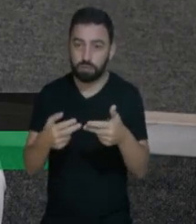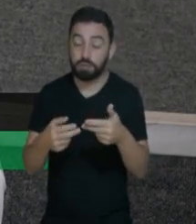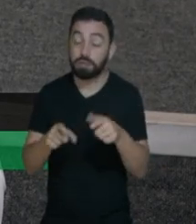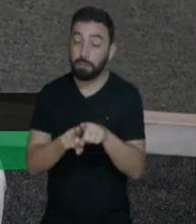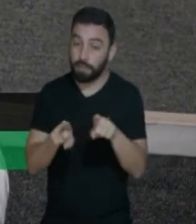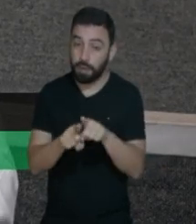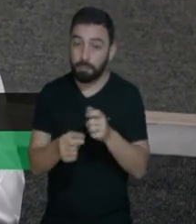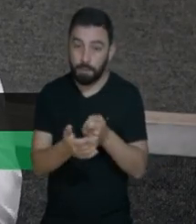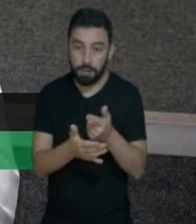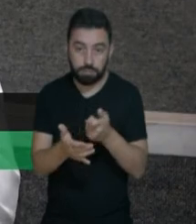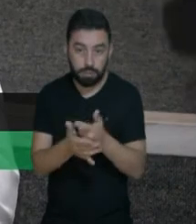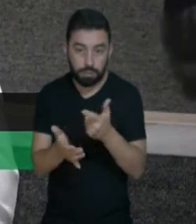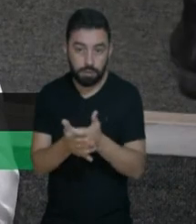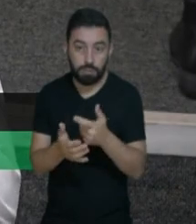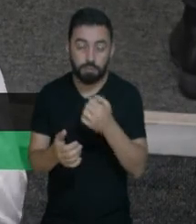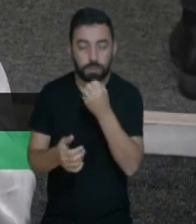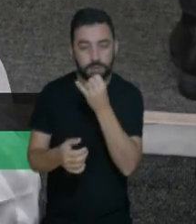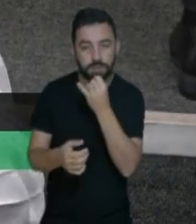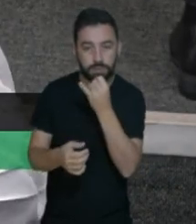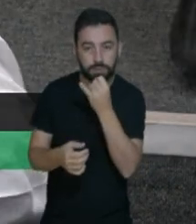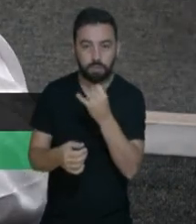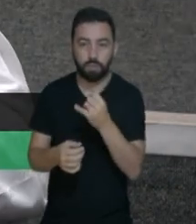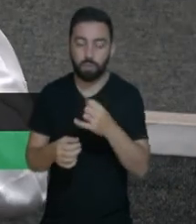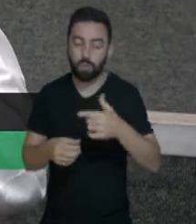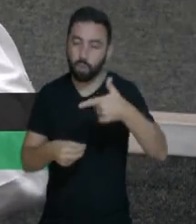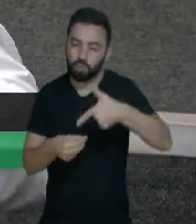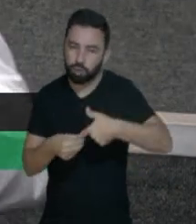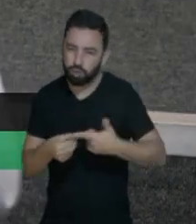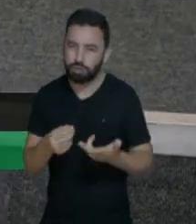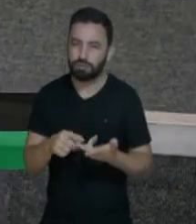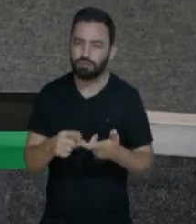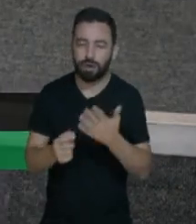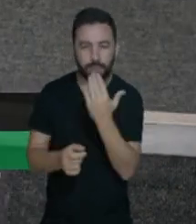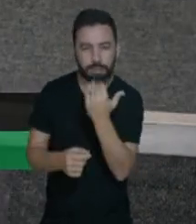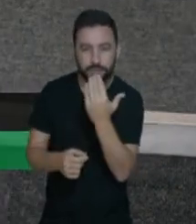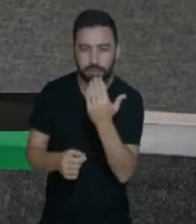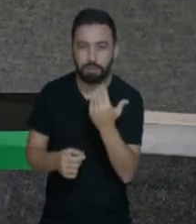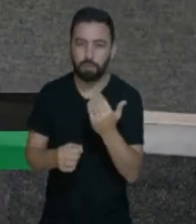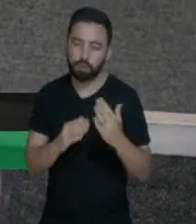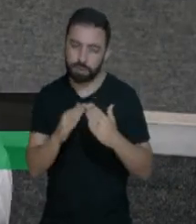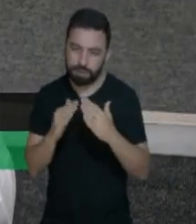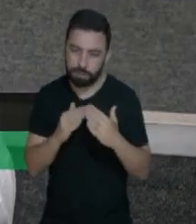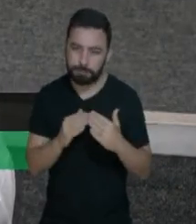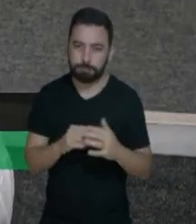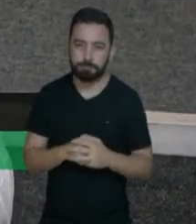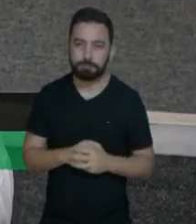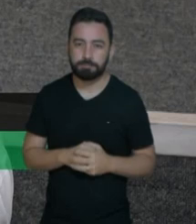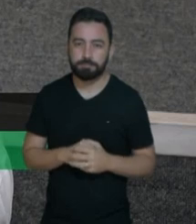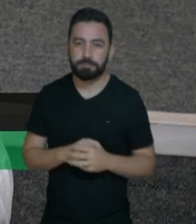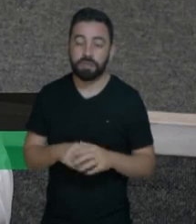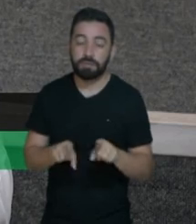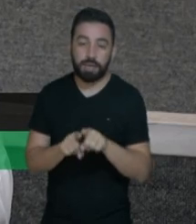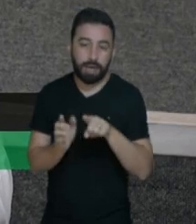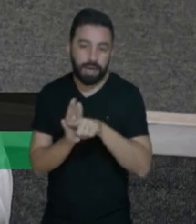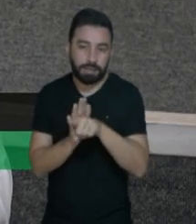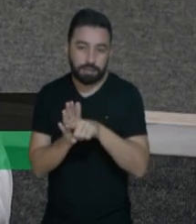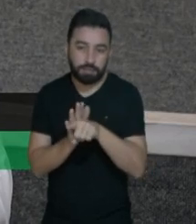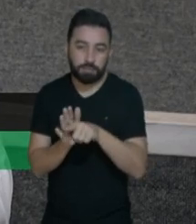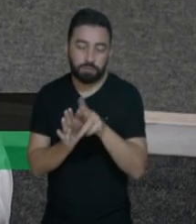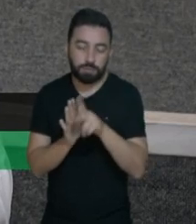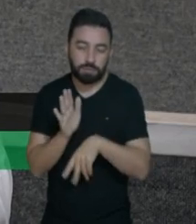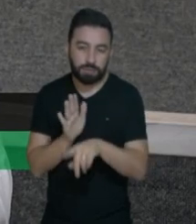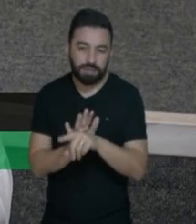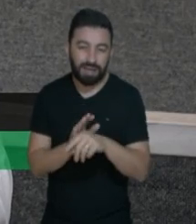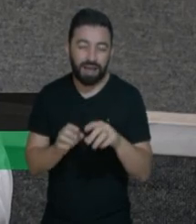despesas nas operações tais como combustível alimentação e hospedagem Esse é o relatório Passa ao voto da análise do projeto de lei sobre os preceitos do artigo